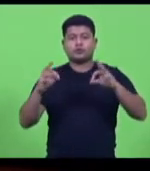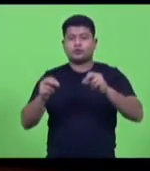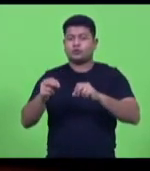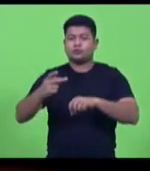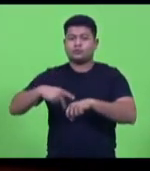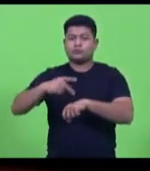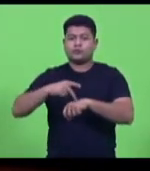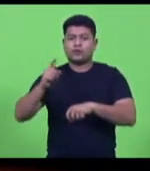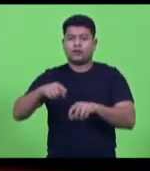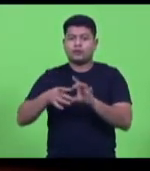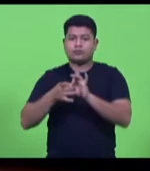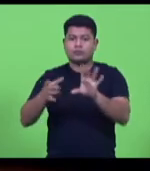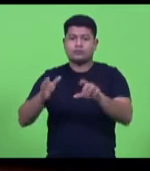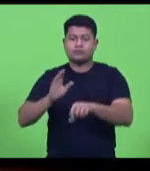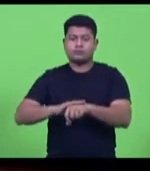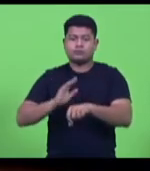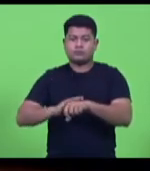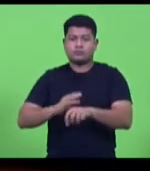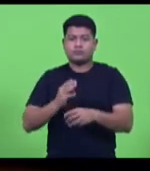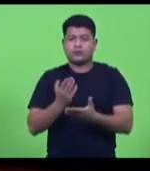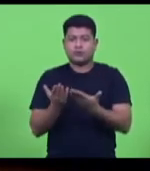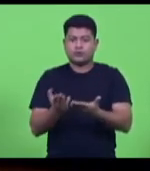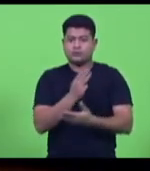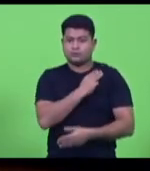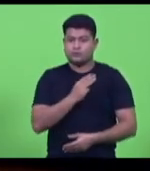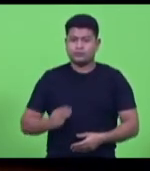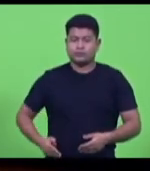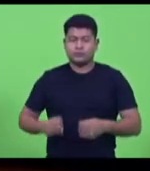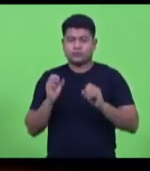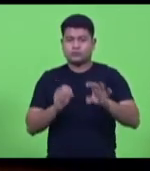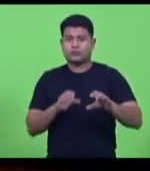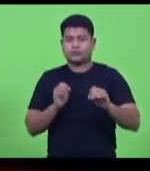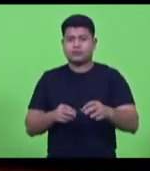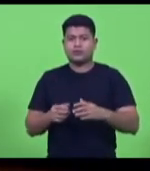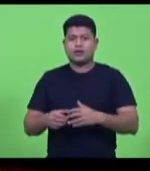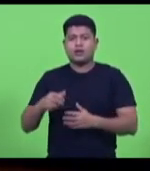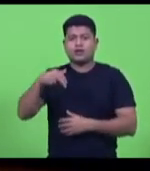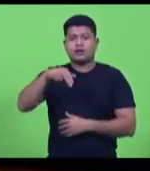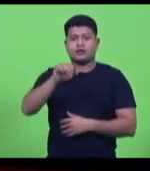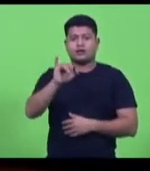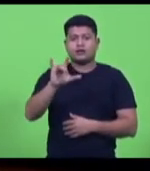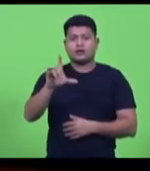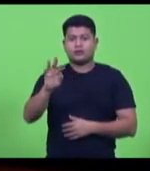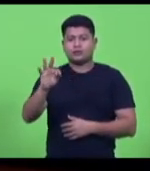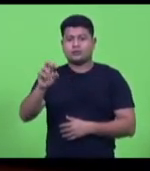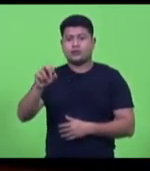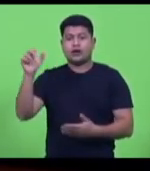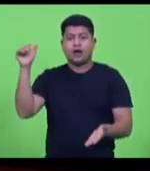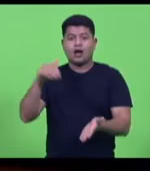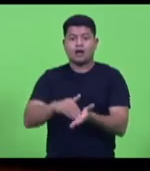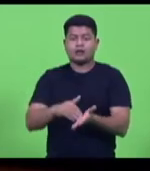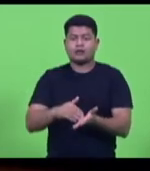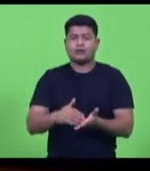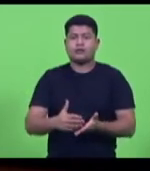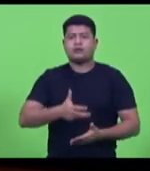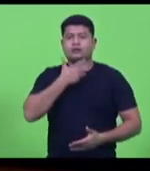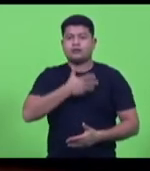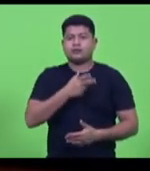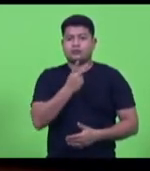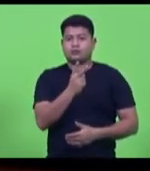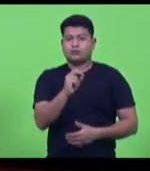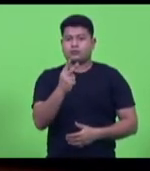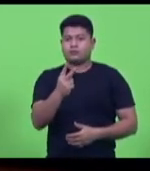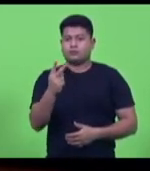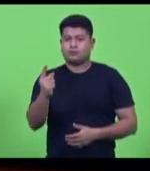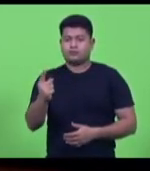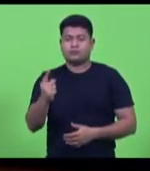autorizadas pelo próprio ministro da Educação, Milton Ribeiro, até dezembro de 2021, através